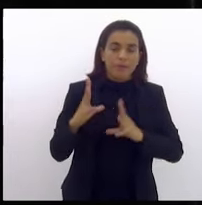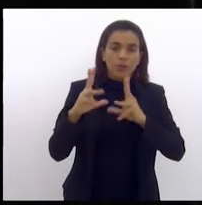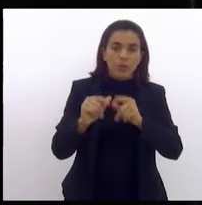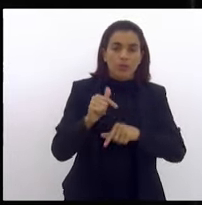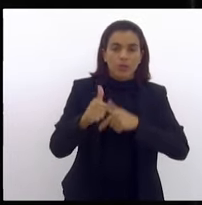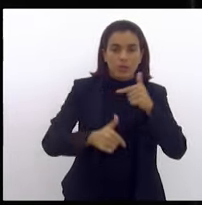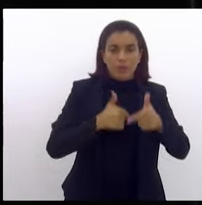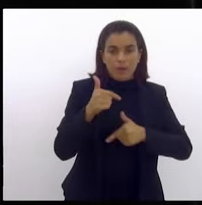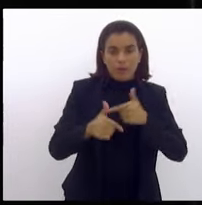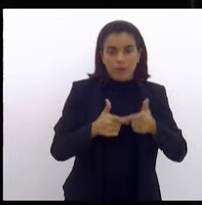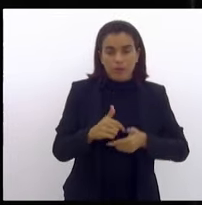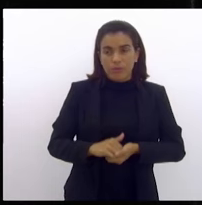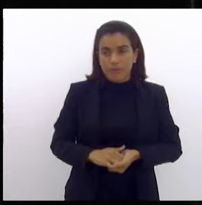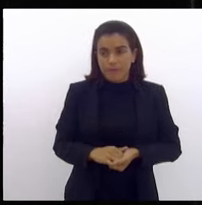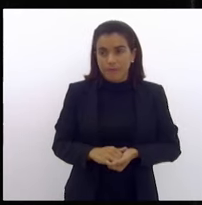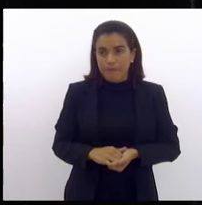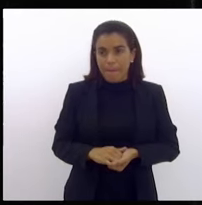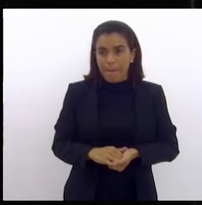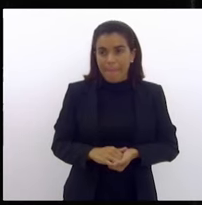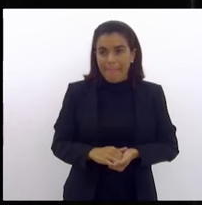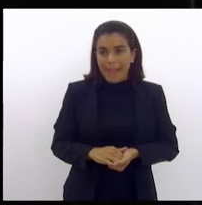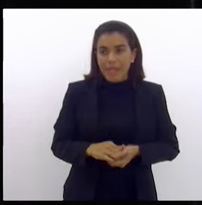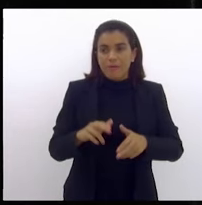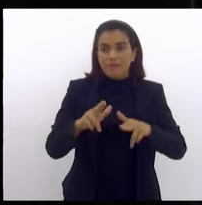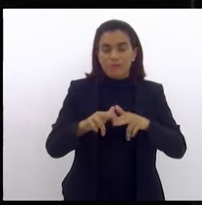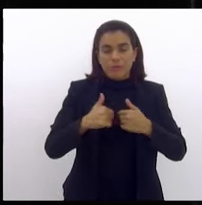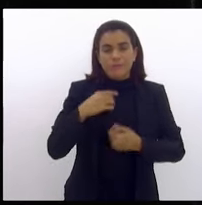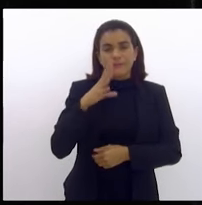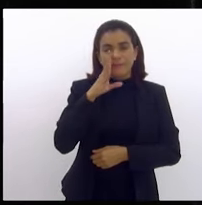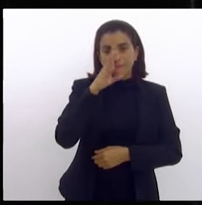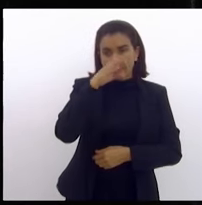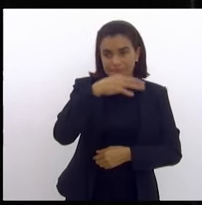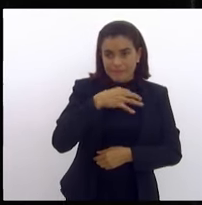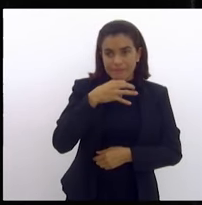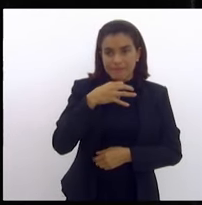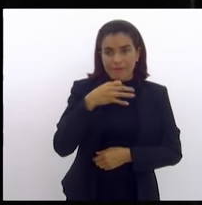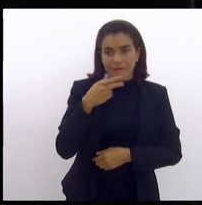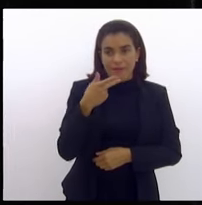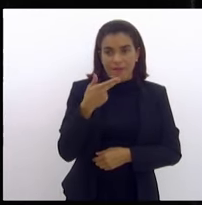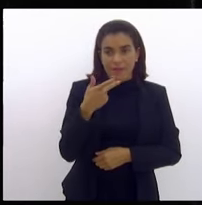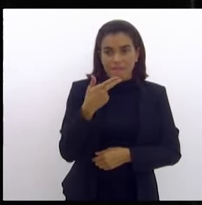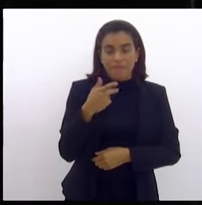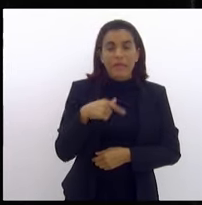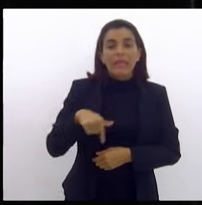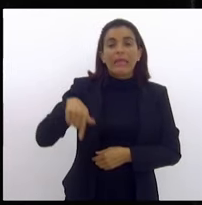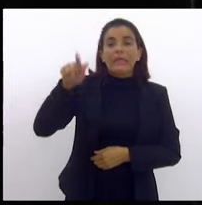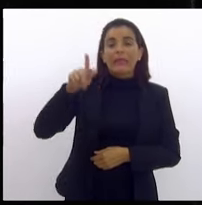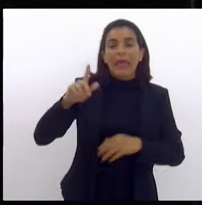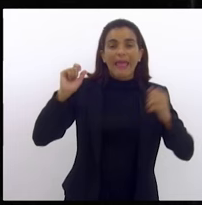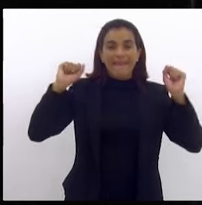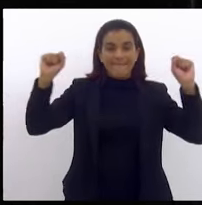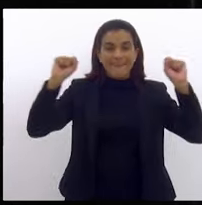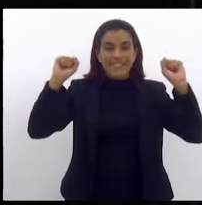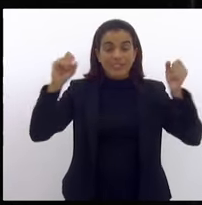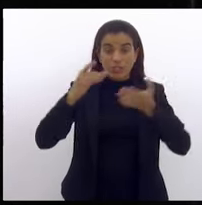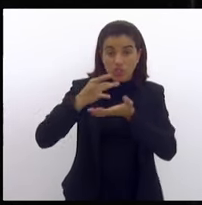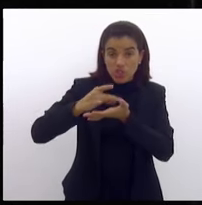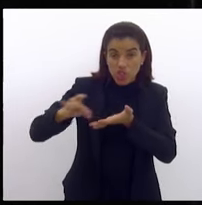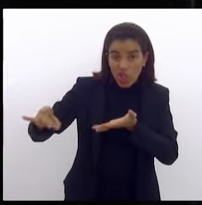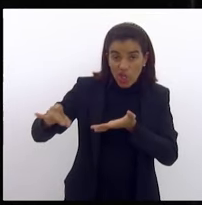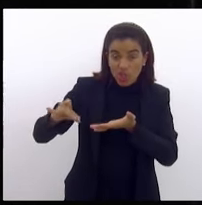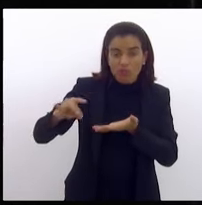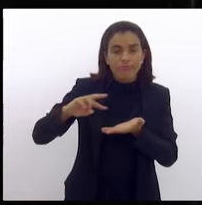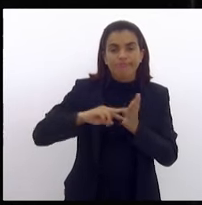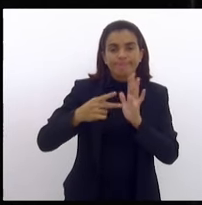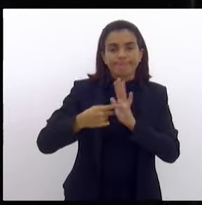e das trabalhadoras. Por isso, eu insisto em dizer que quem festeja o ódio tem